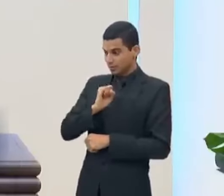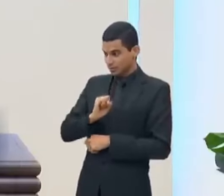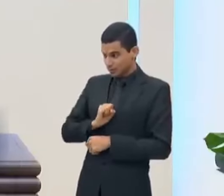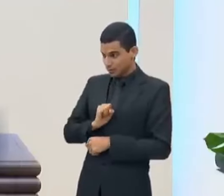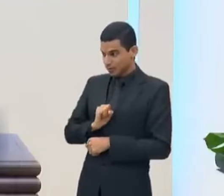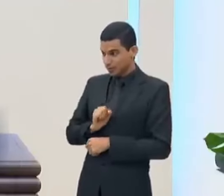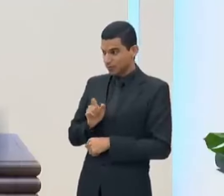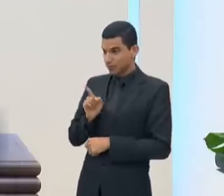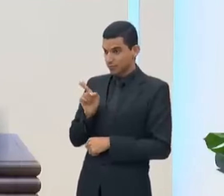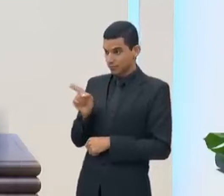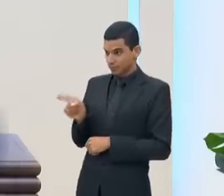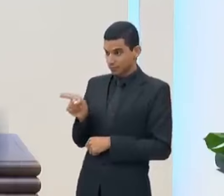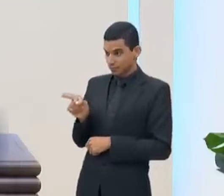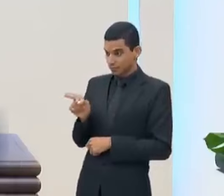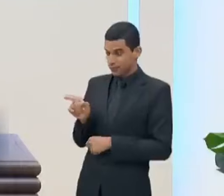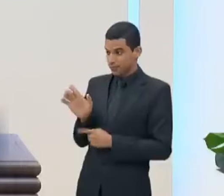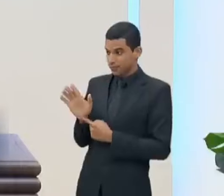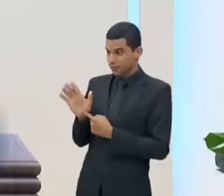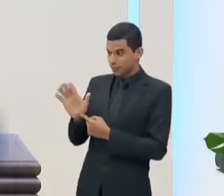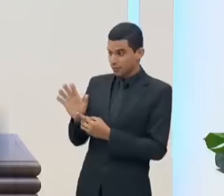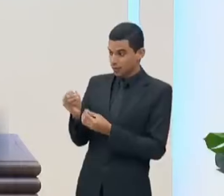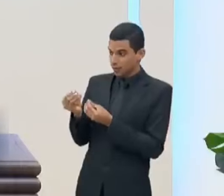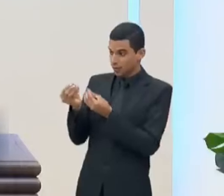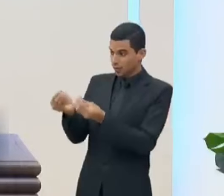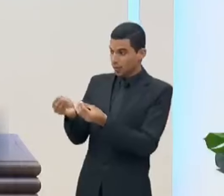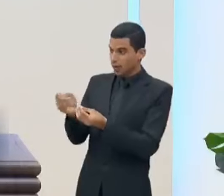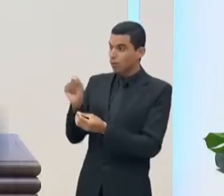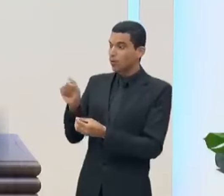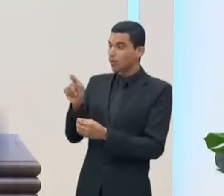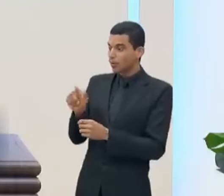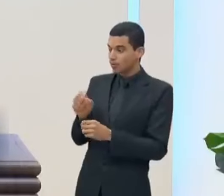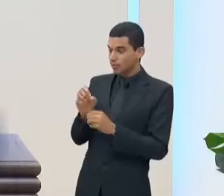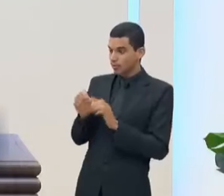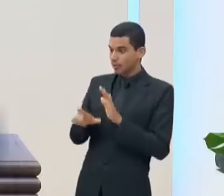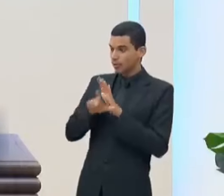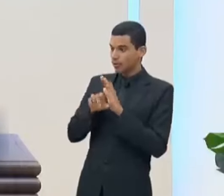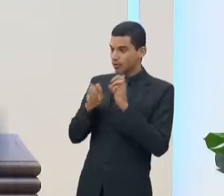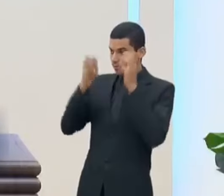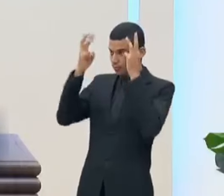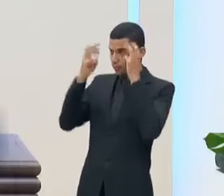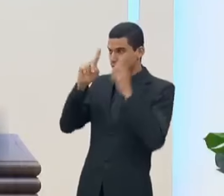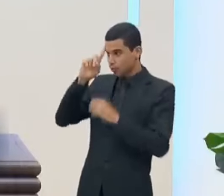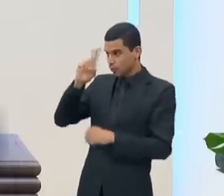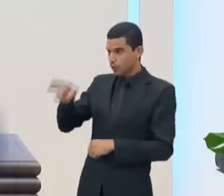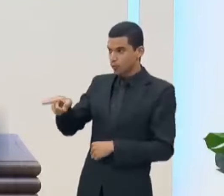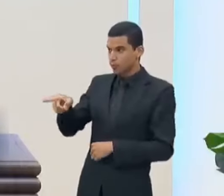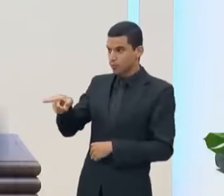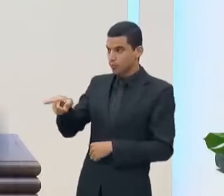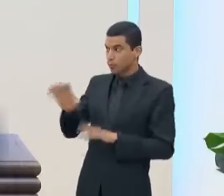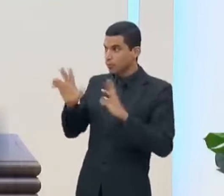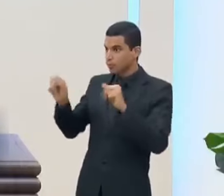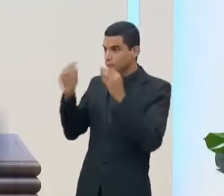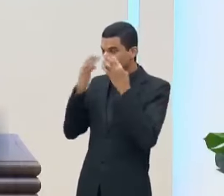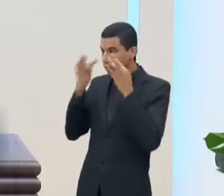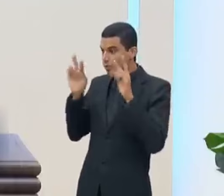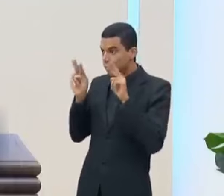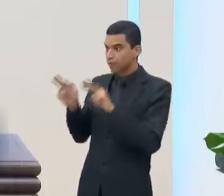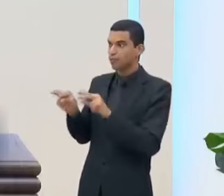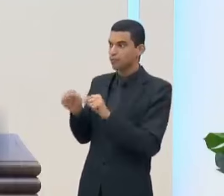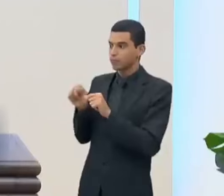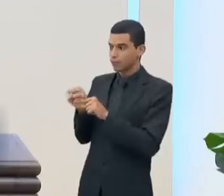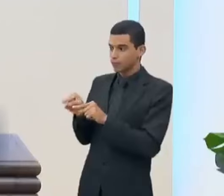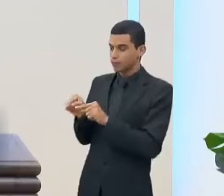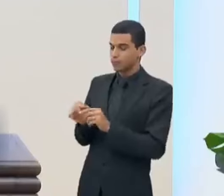faça a oferta que Moisés ordenou para servir de testemunho